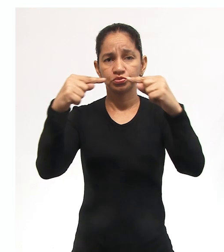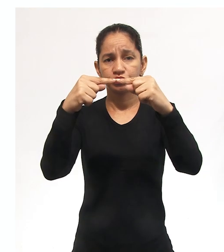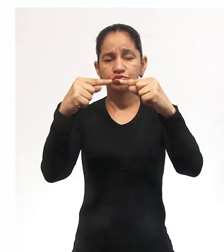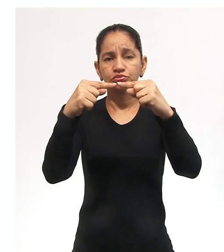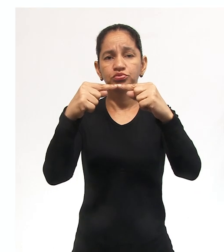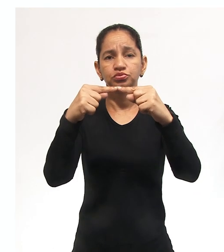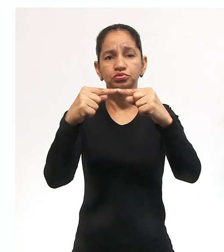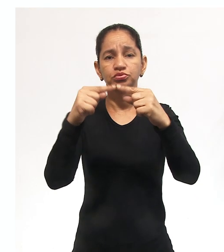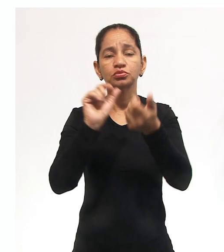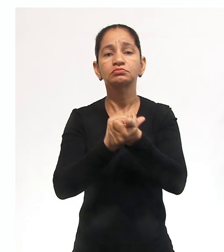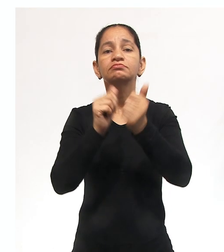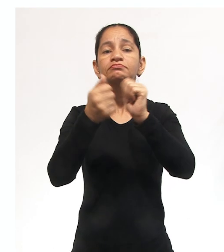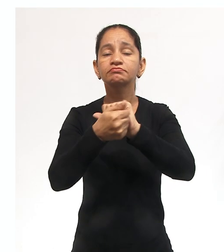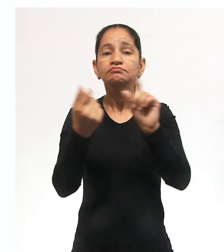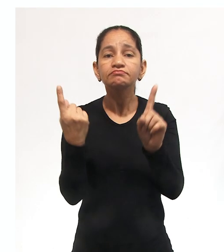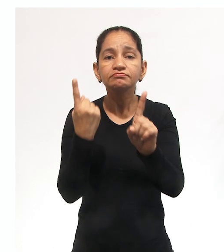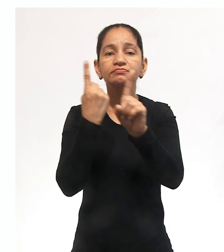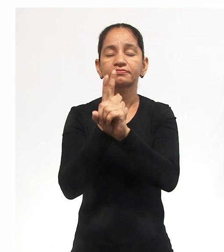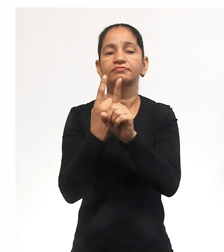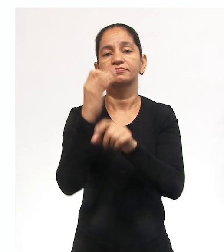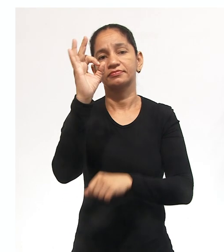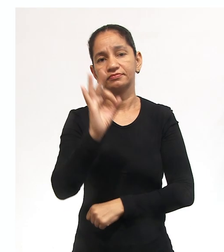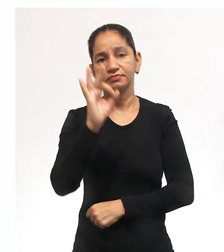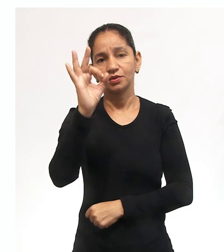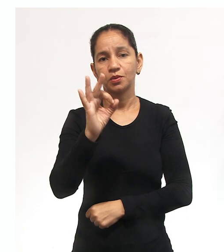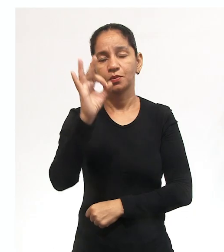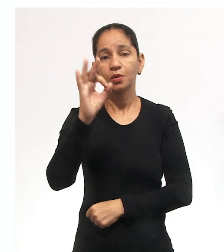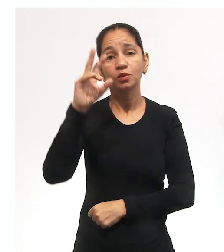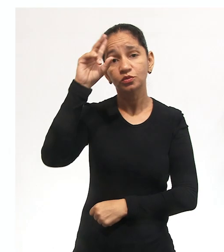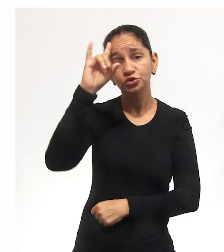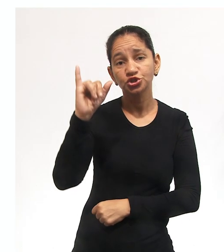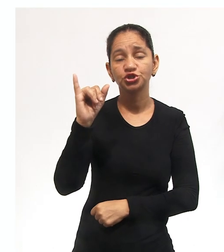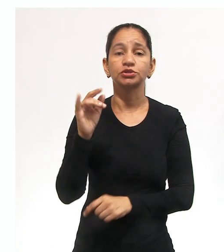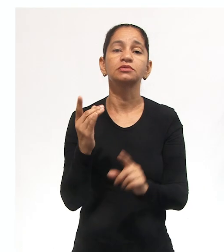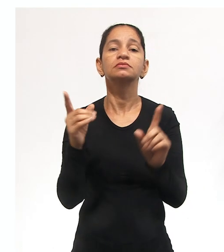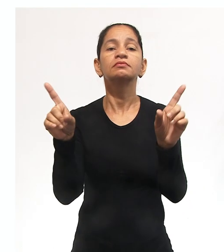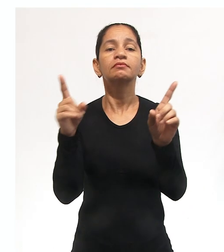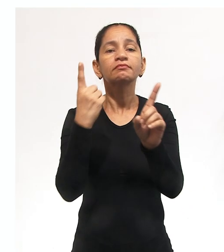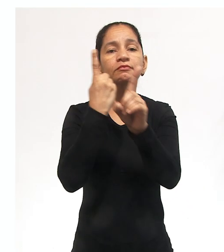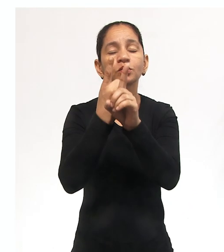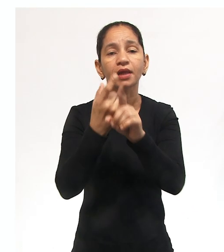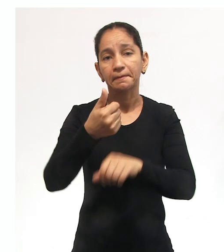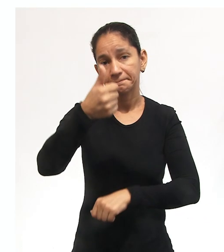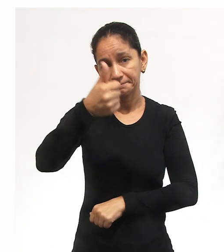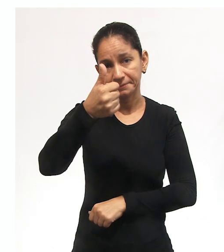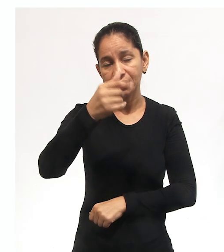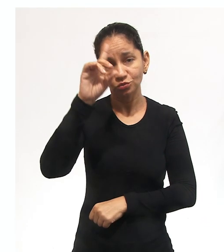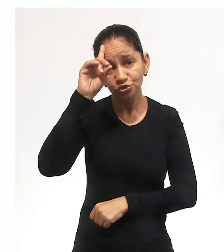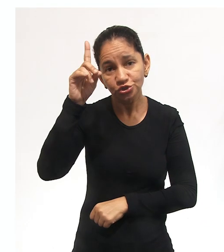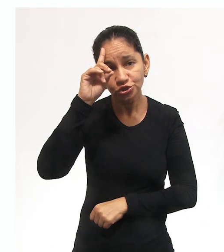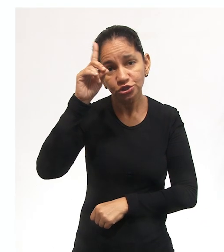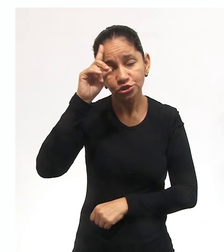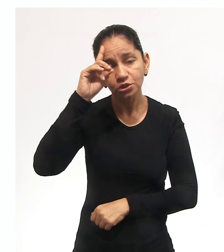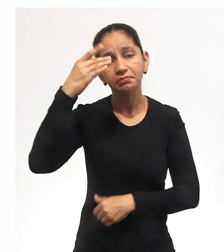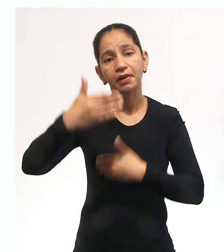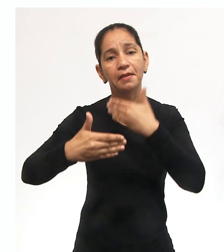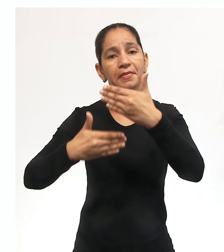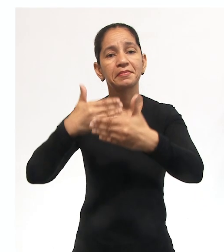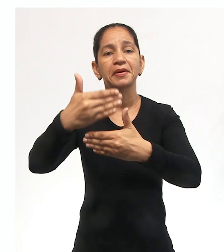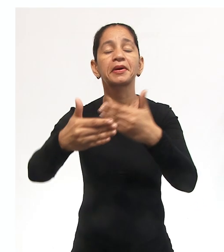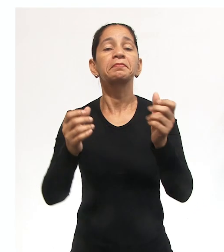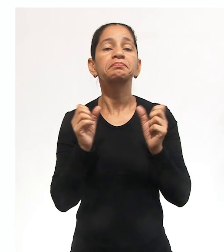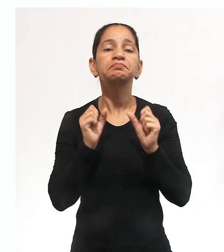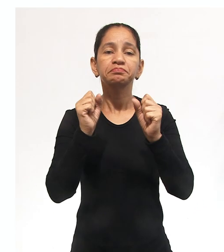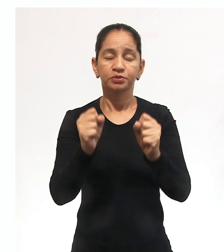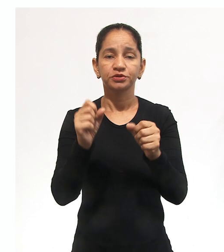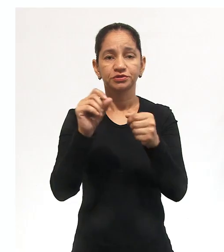aqui, encontrar uma taxa proporcional ao dia, uma taxa diária. Então,